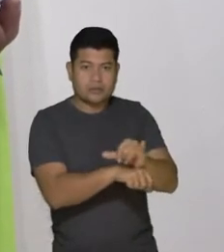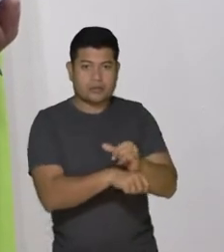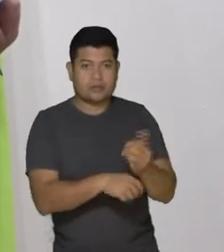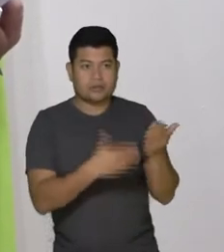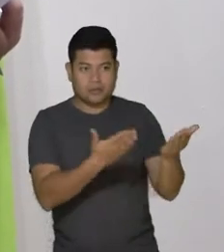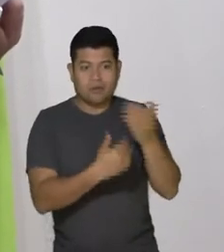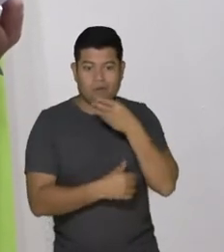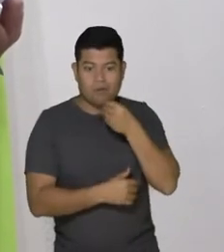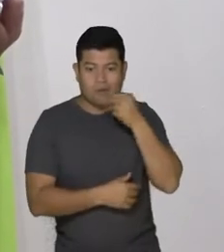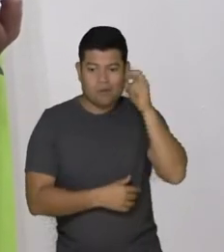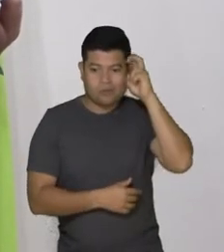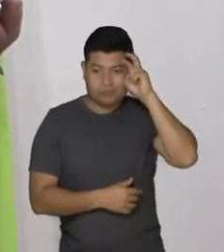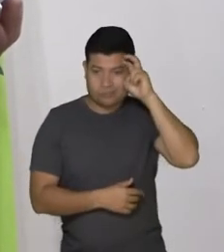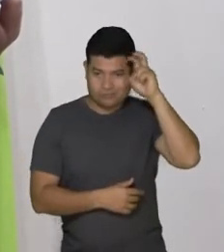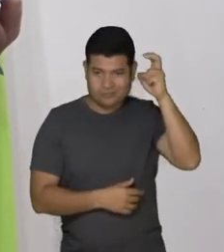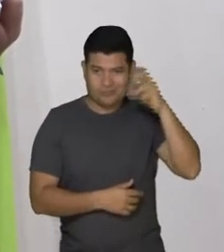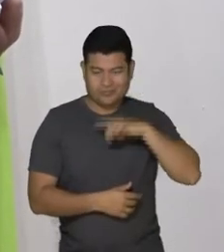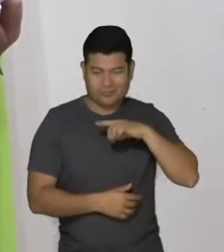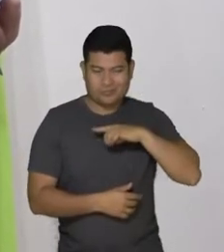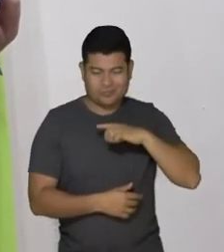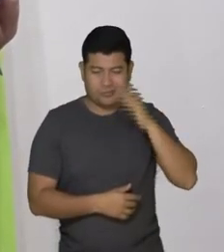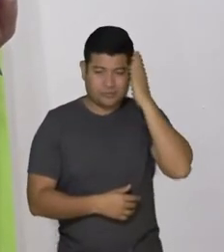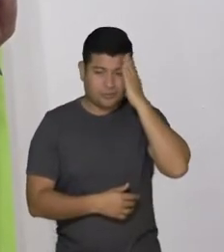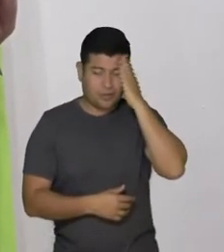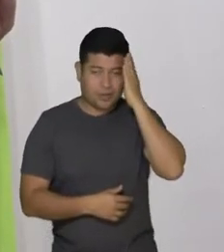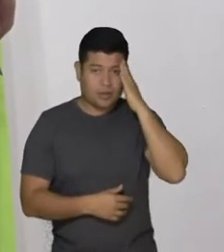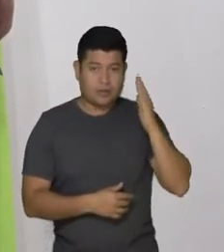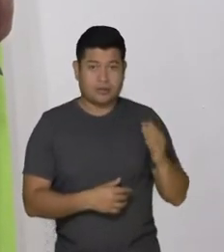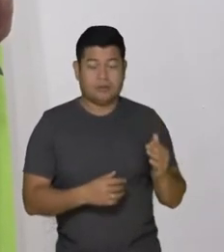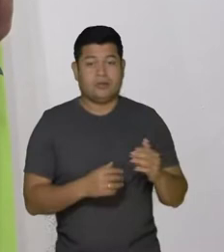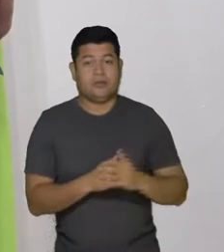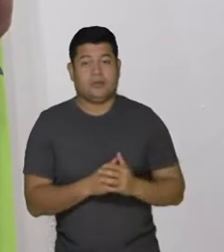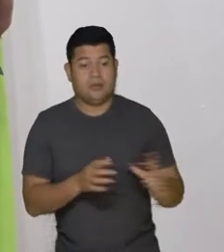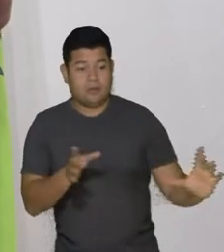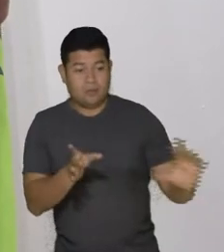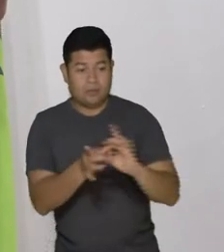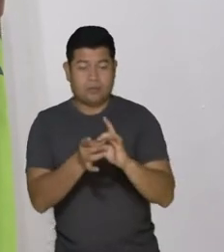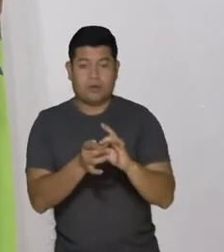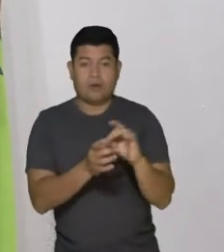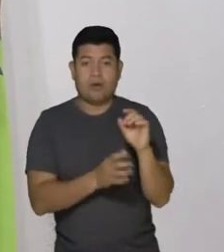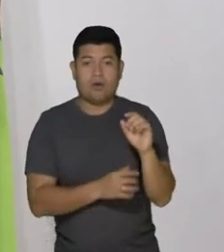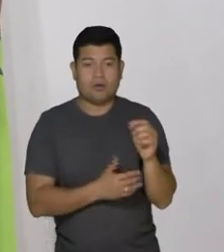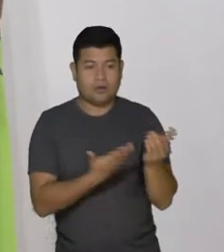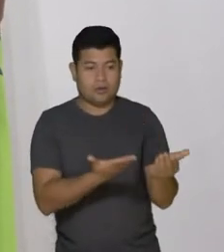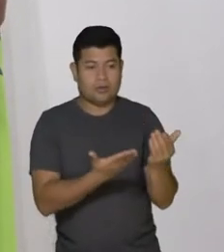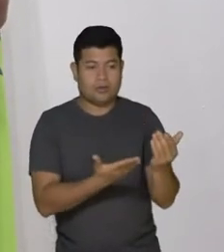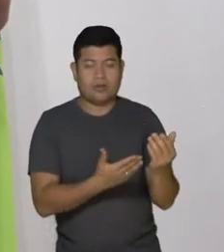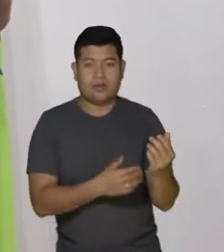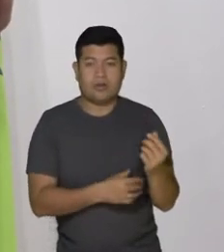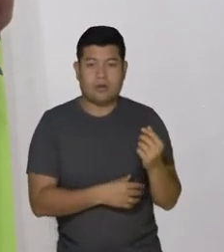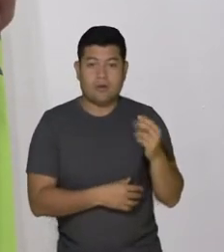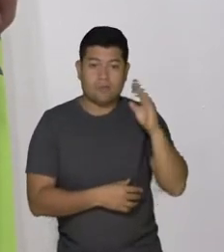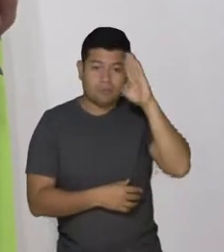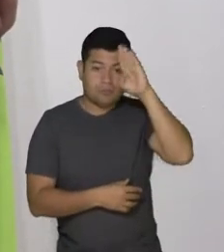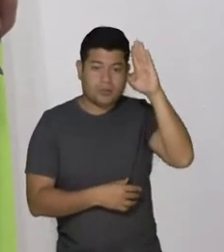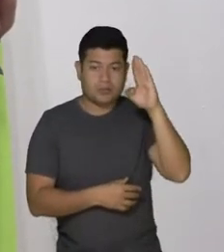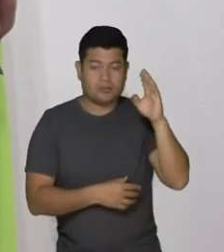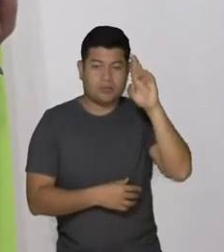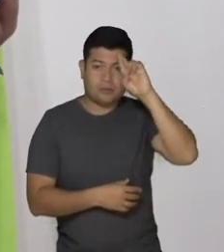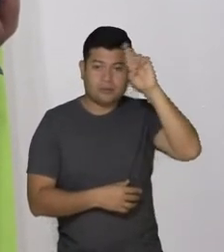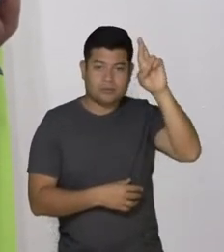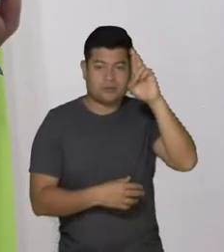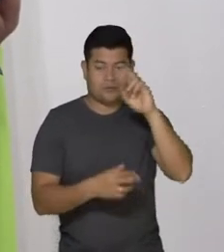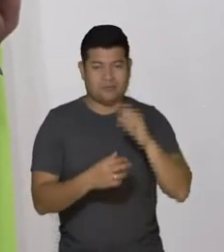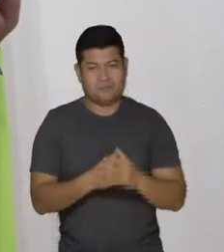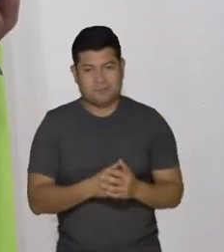e haja Vista que se vinculou que o sócio administrador da empresa contratada e a Cúpula